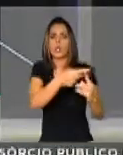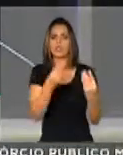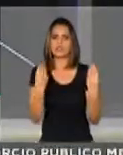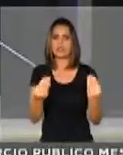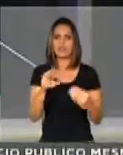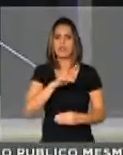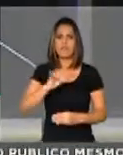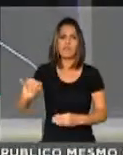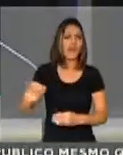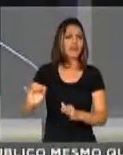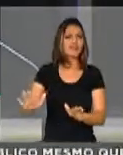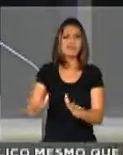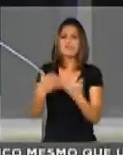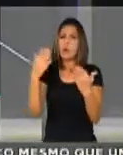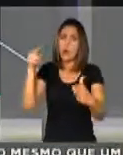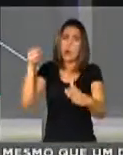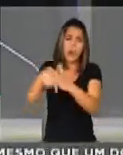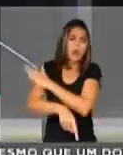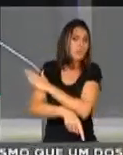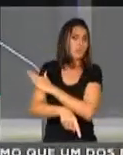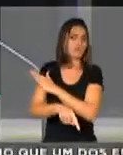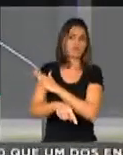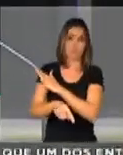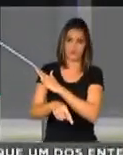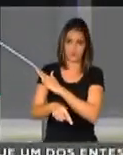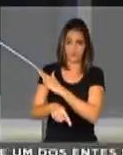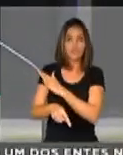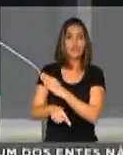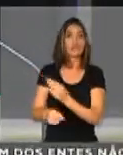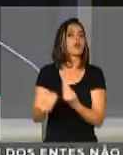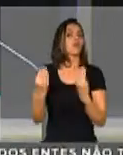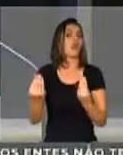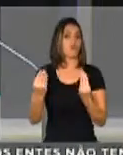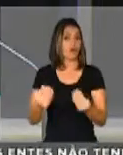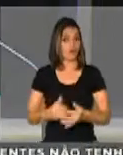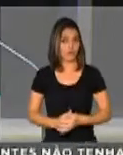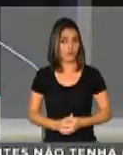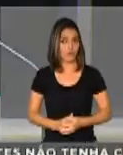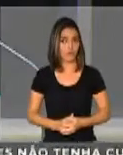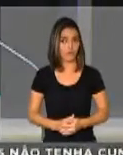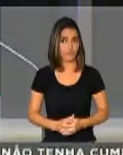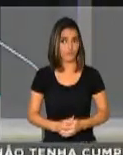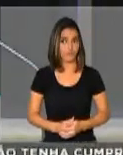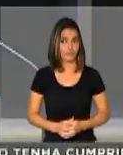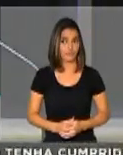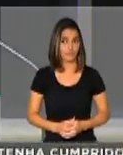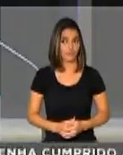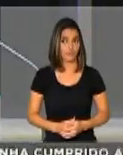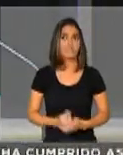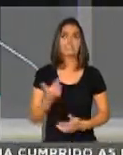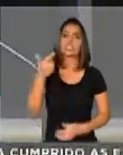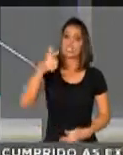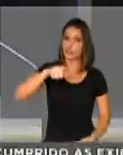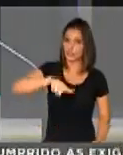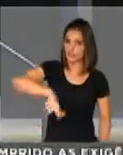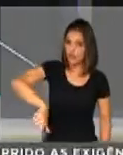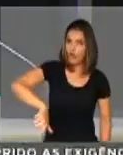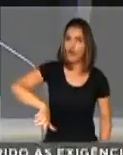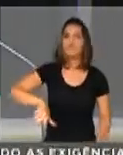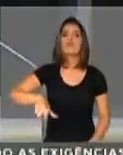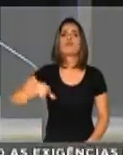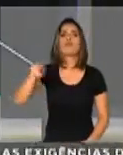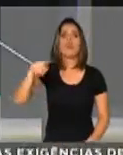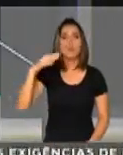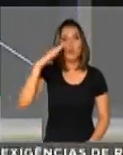da miséria nesse país. Nós tivemos, senhor presidente, mais uma medida contra